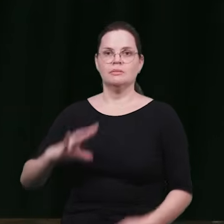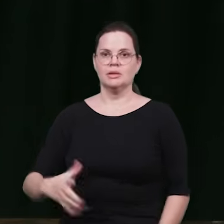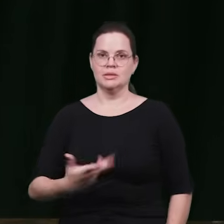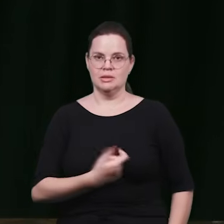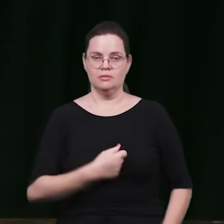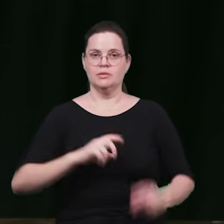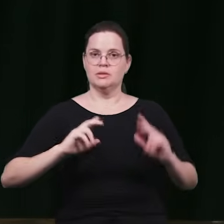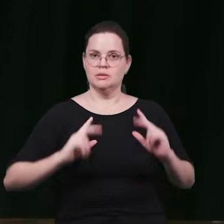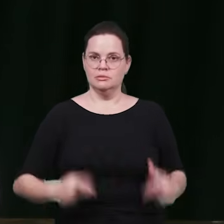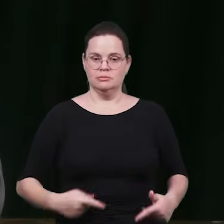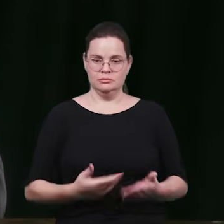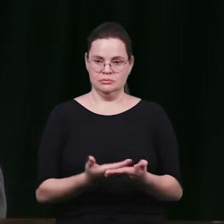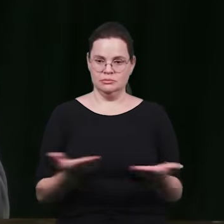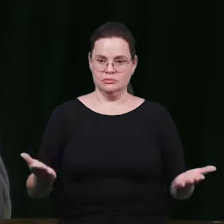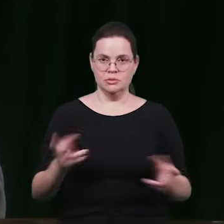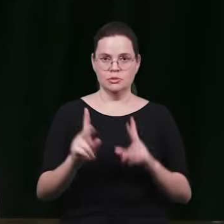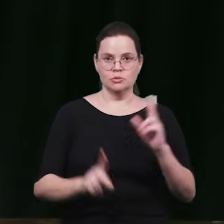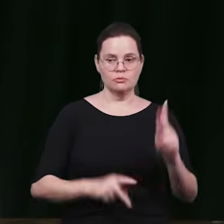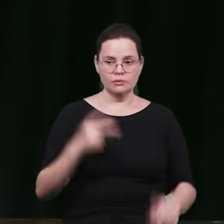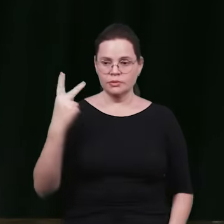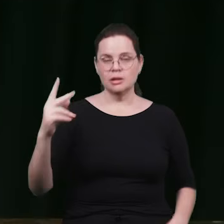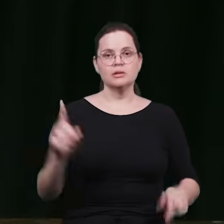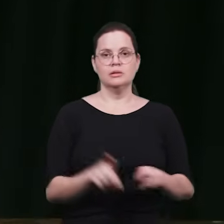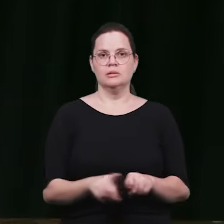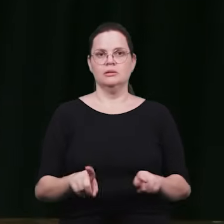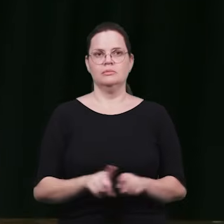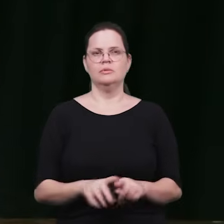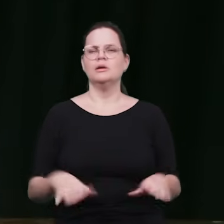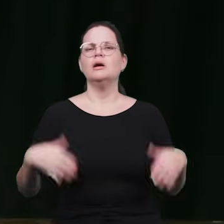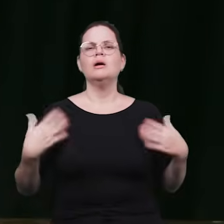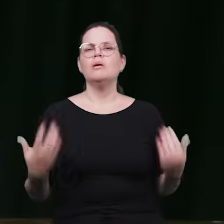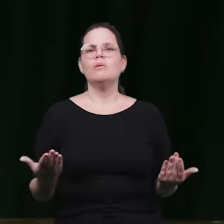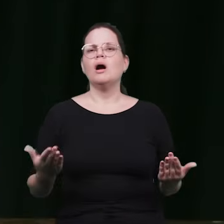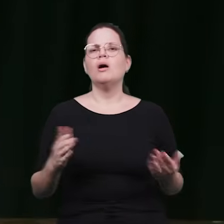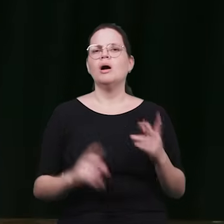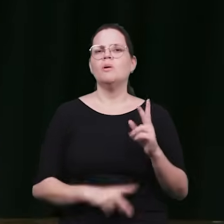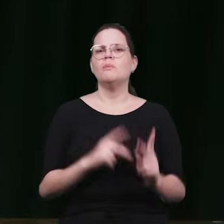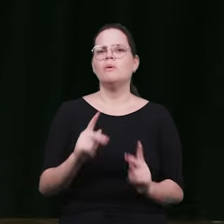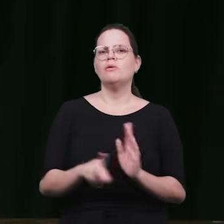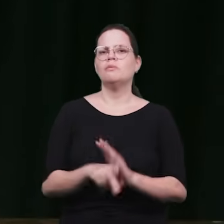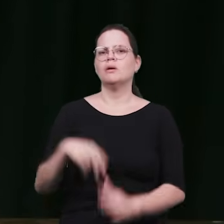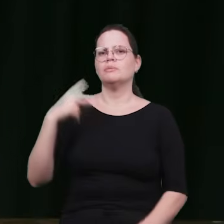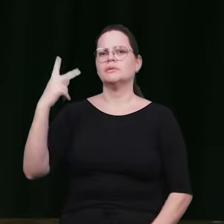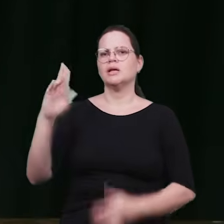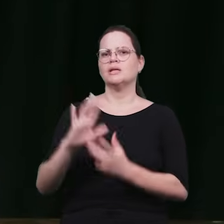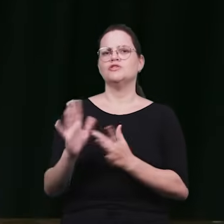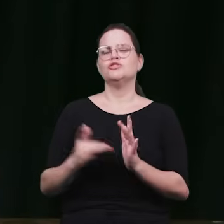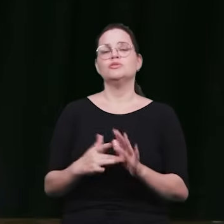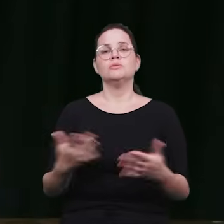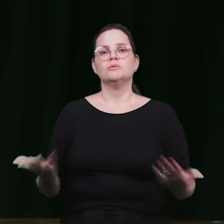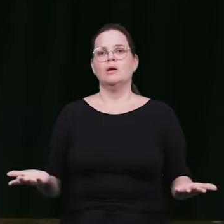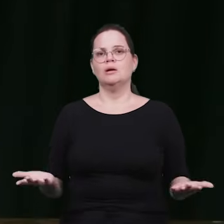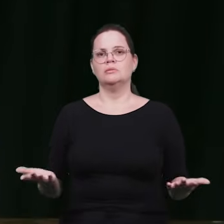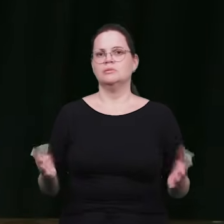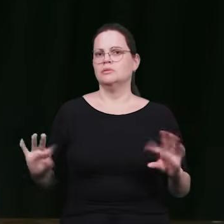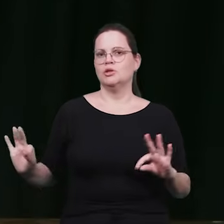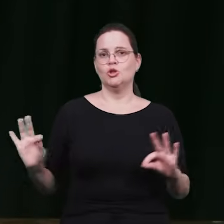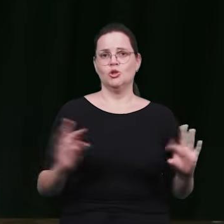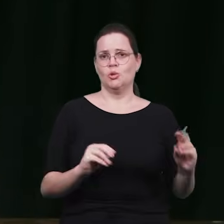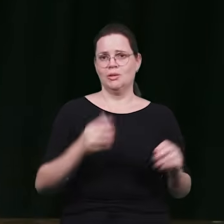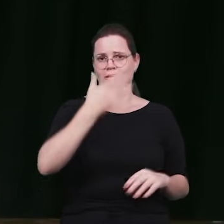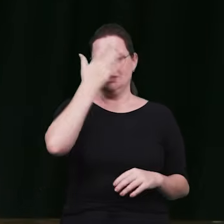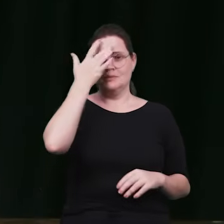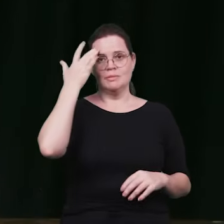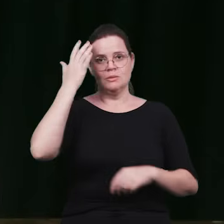do seu povo. Quer dizer, veja bem, qual que é o povo do Senhor Jesus? Qual que é o reino dele? Todos os seus